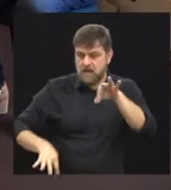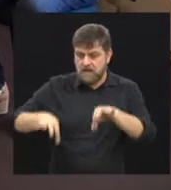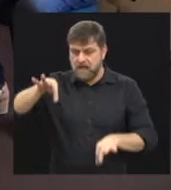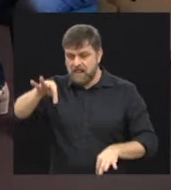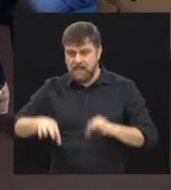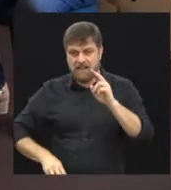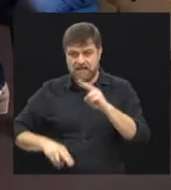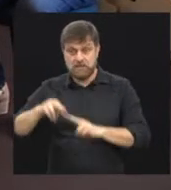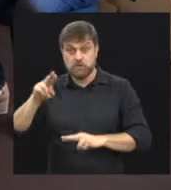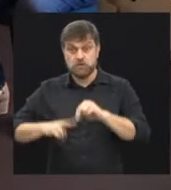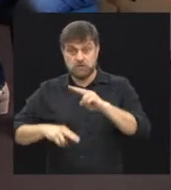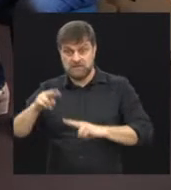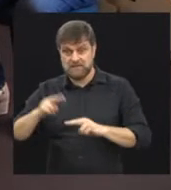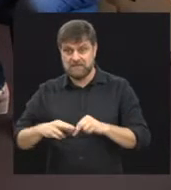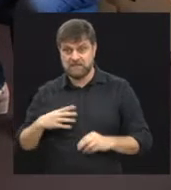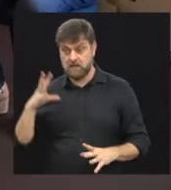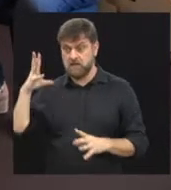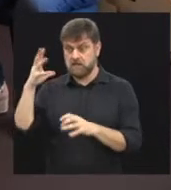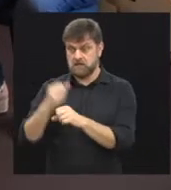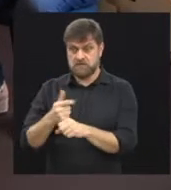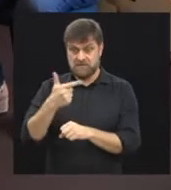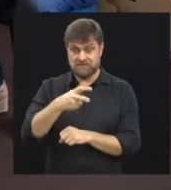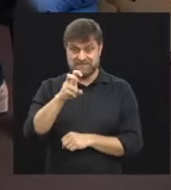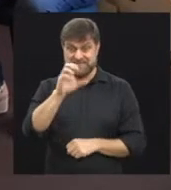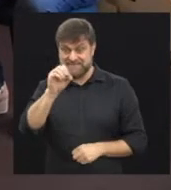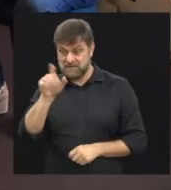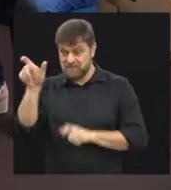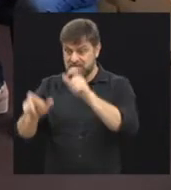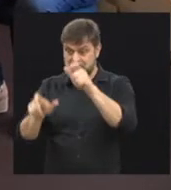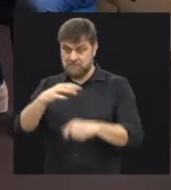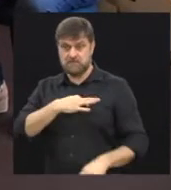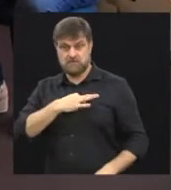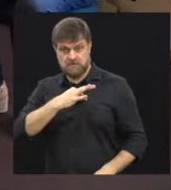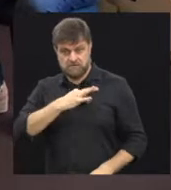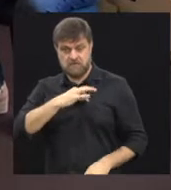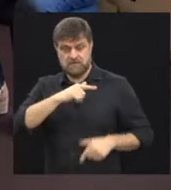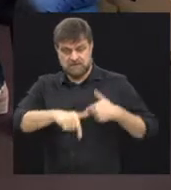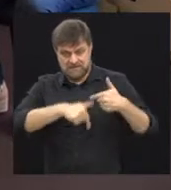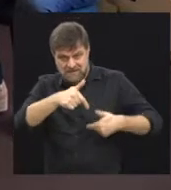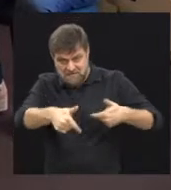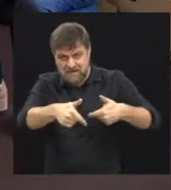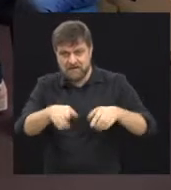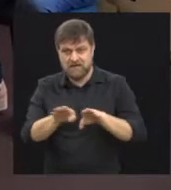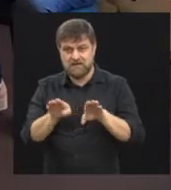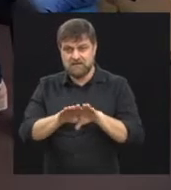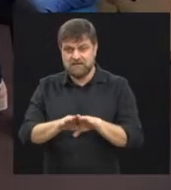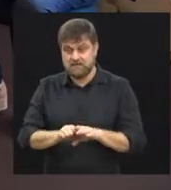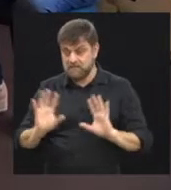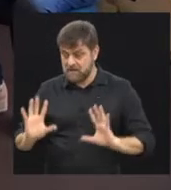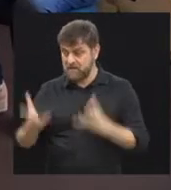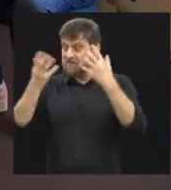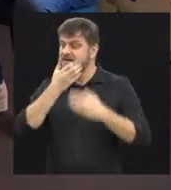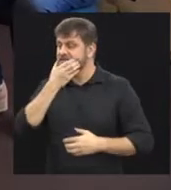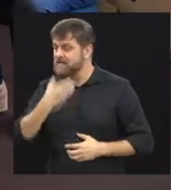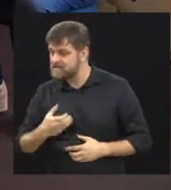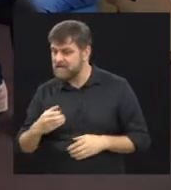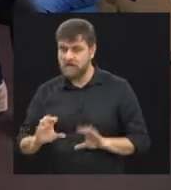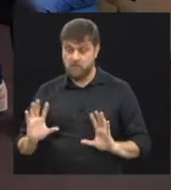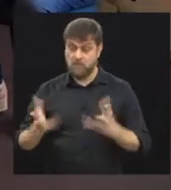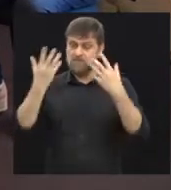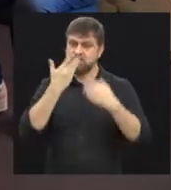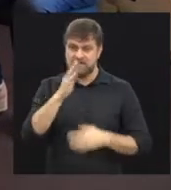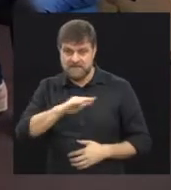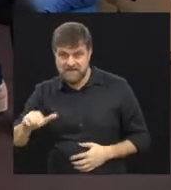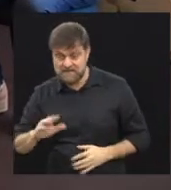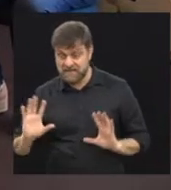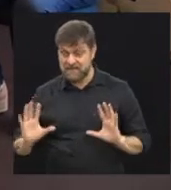junina, que chega a ter 250 voluntários em cada festa, e na festa de Natal, das crianças, e